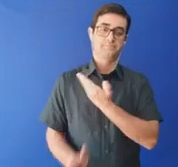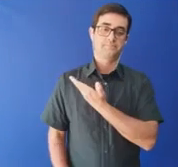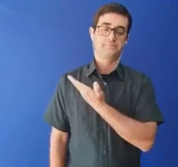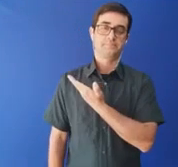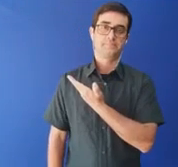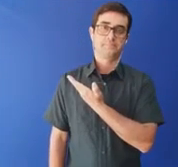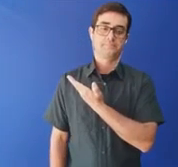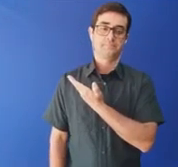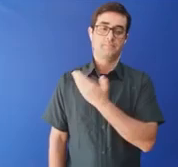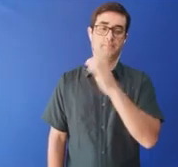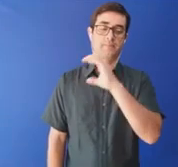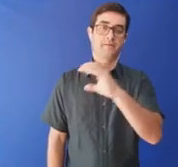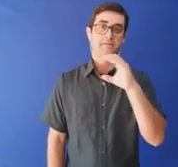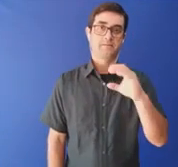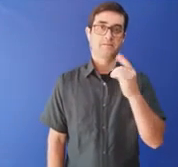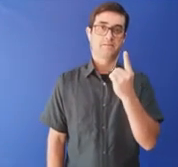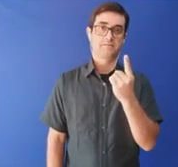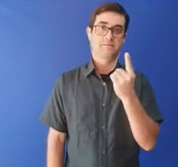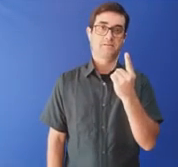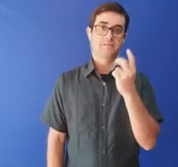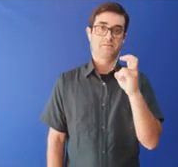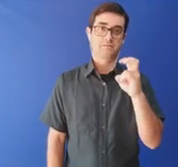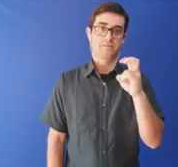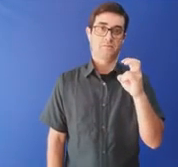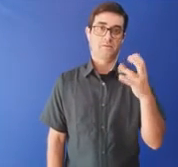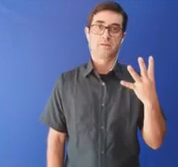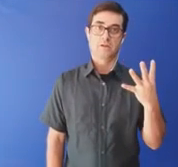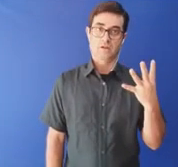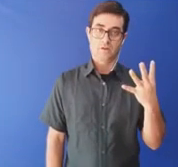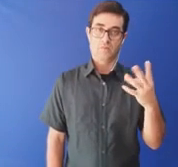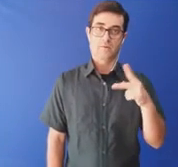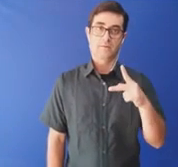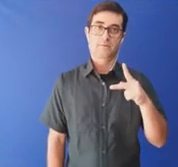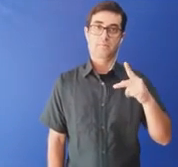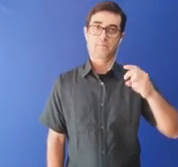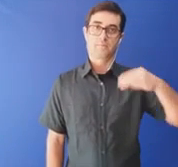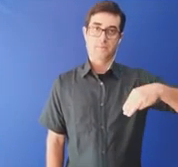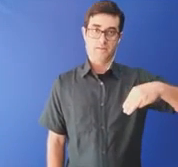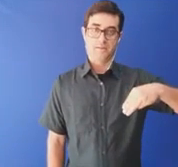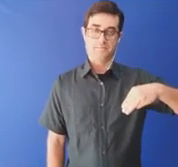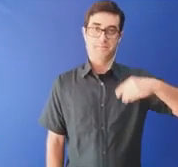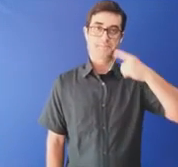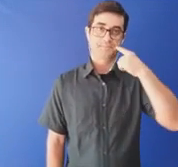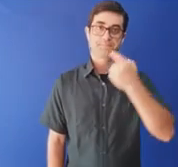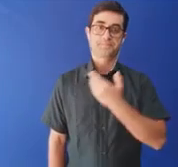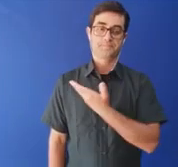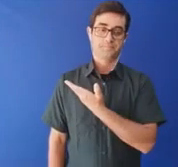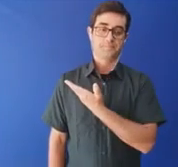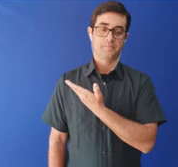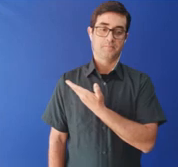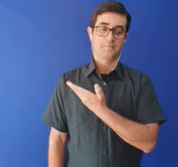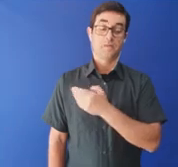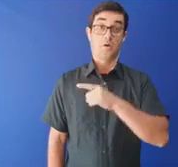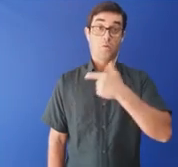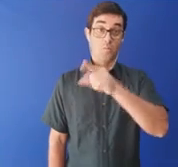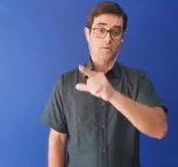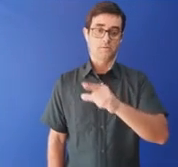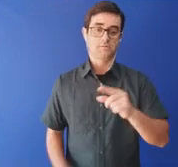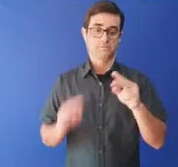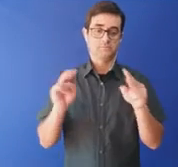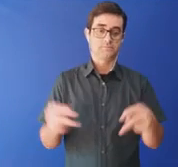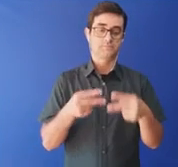da ligação CC é 159 picômetros. Desculpa, 154. A ligação